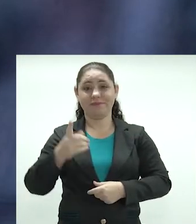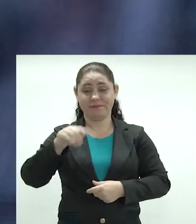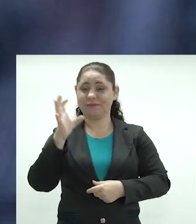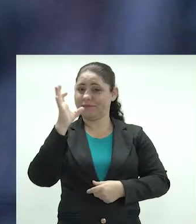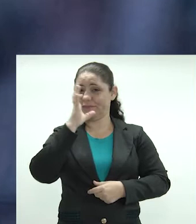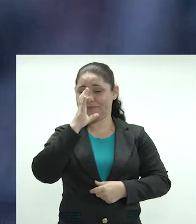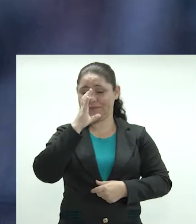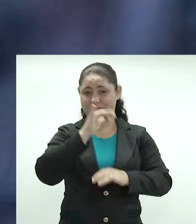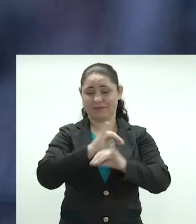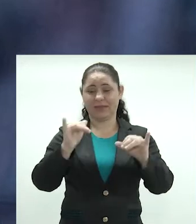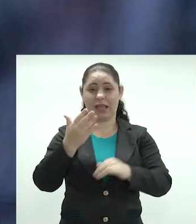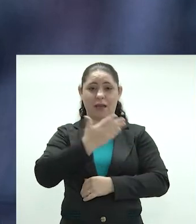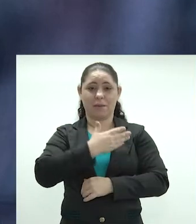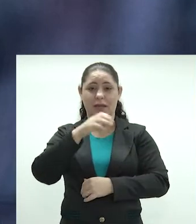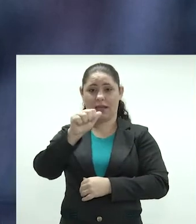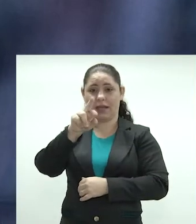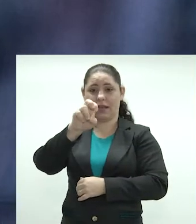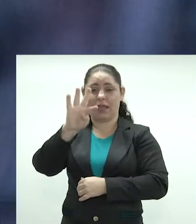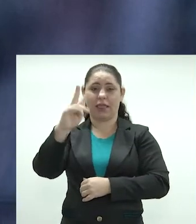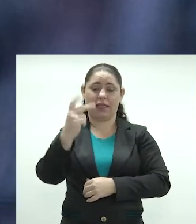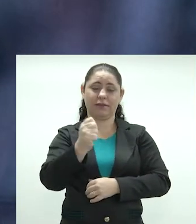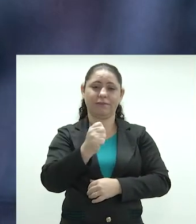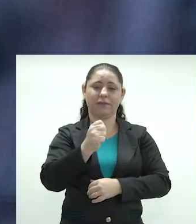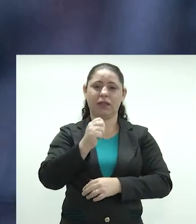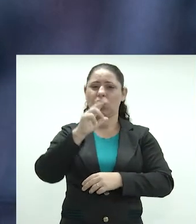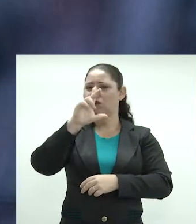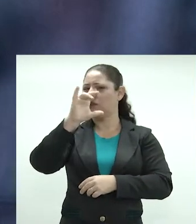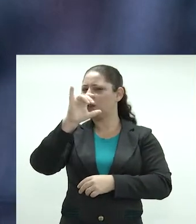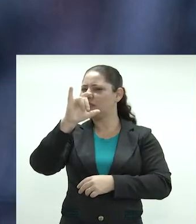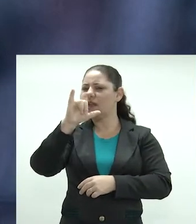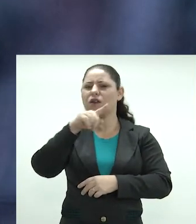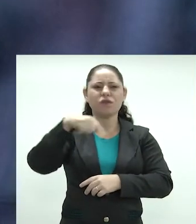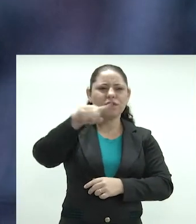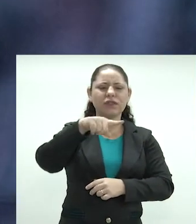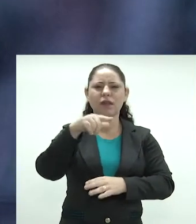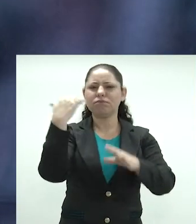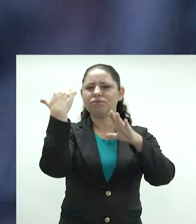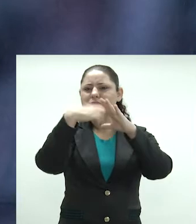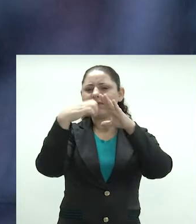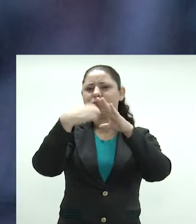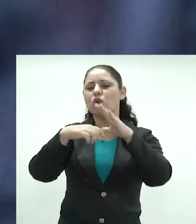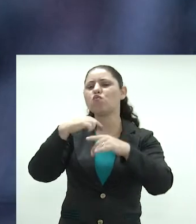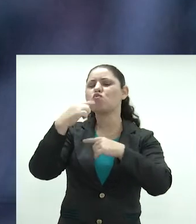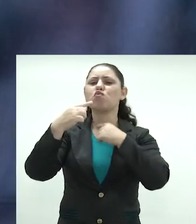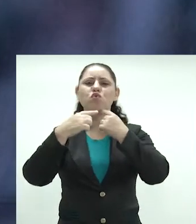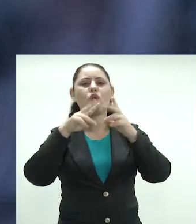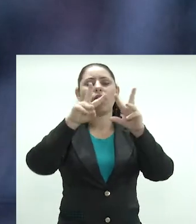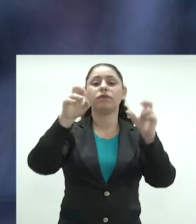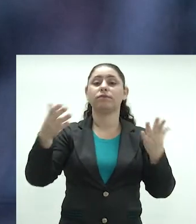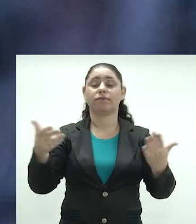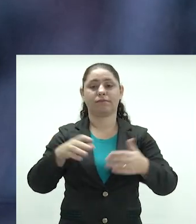acompanha o programa. A minha colega Areta Muritiba, que passou lá no Instagram da Assembleia pedindo para que vocês enviassem as suas dúvidas sobre o tema de